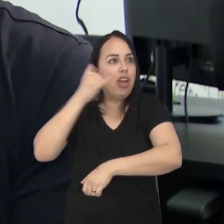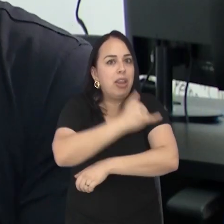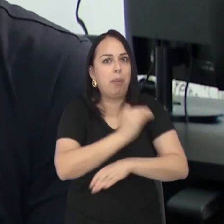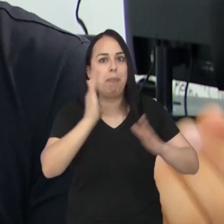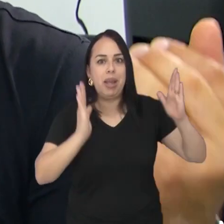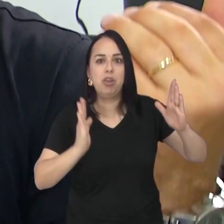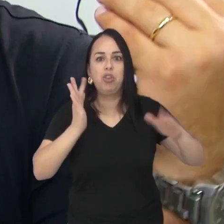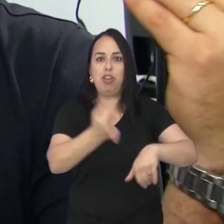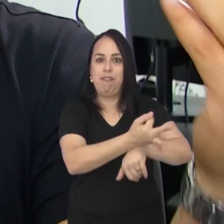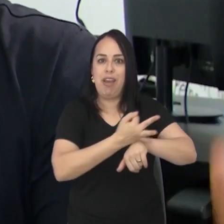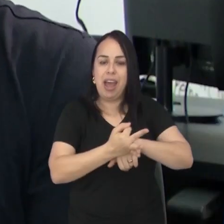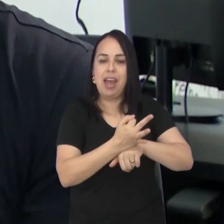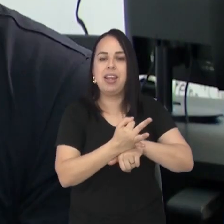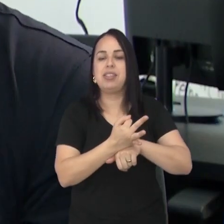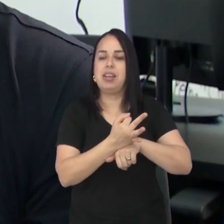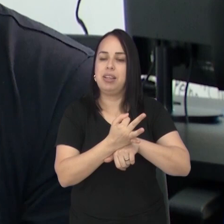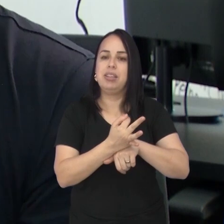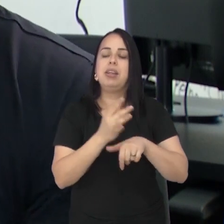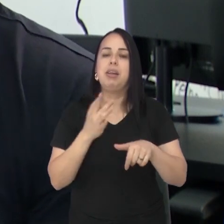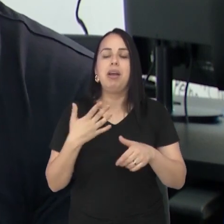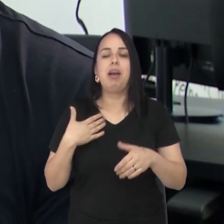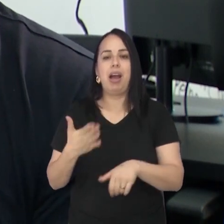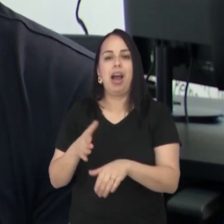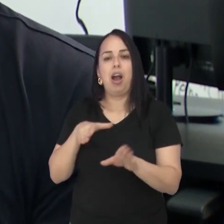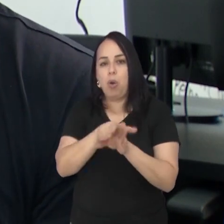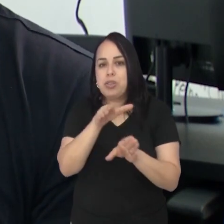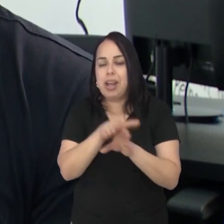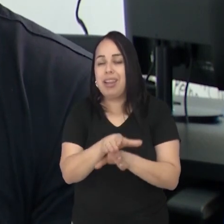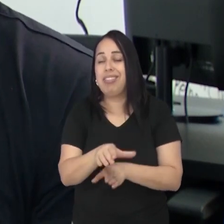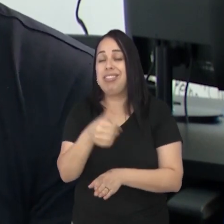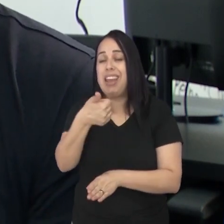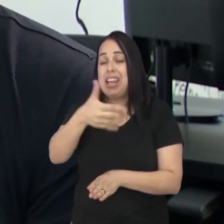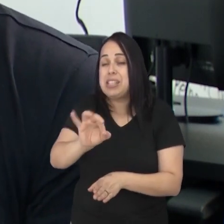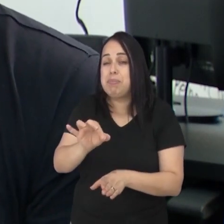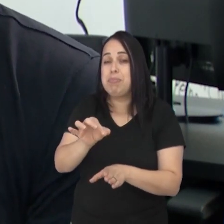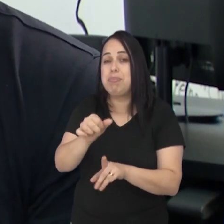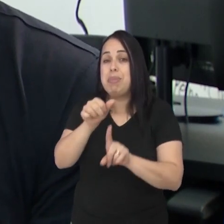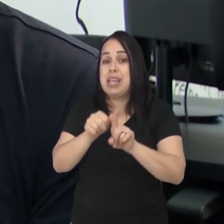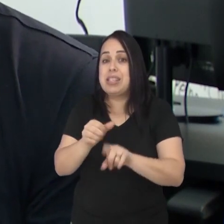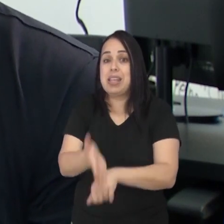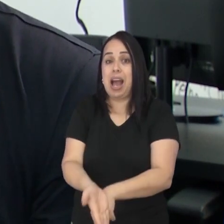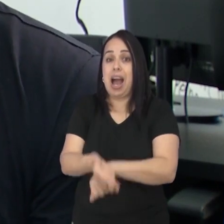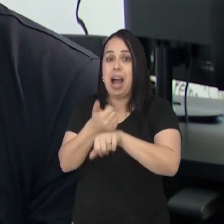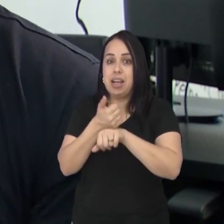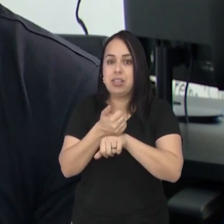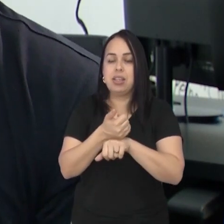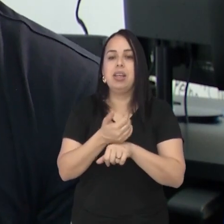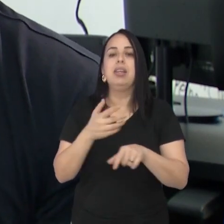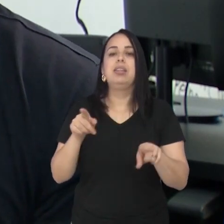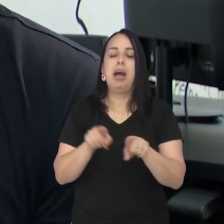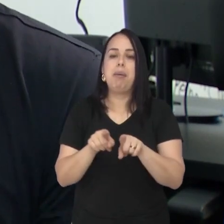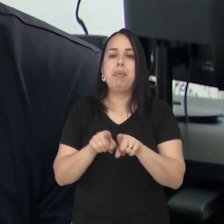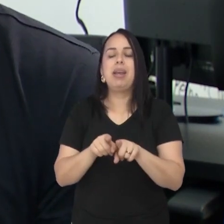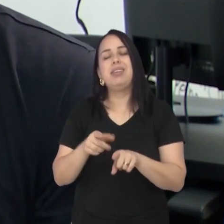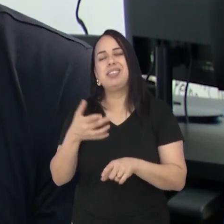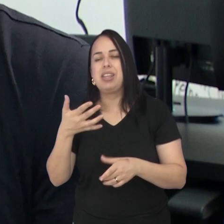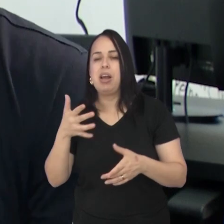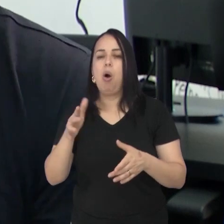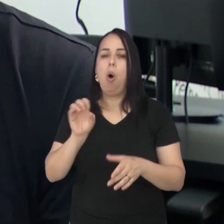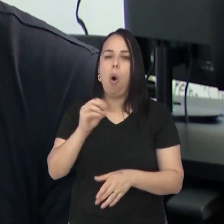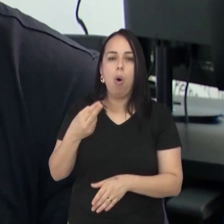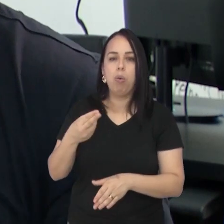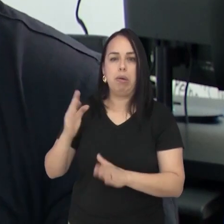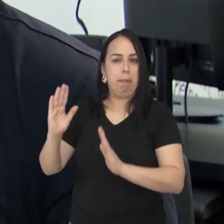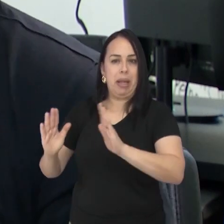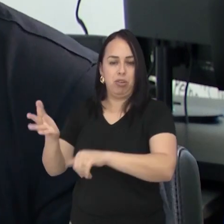período de alta temporada, feriados, a gente aconselha aí pelo menos 9, 10 meses de antecedência. E para quem quer fazer uma viagem fora de temporada,